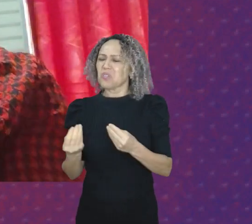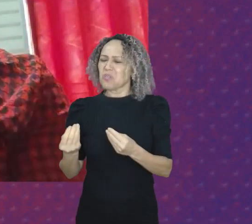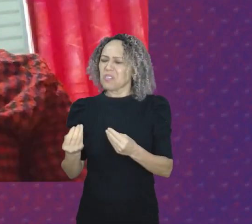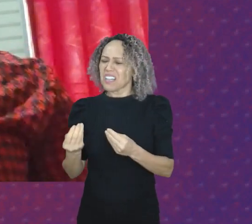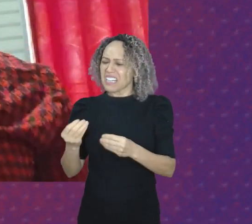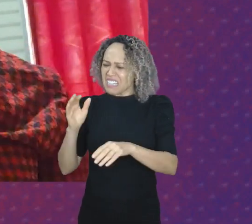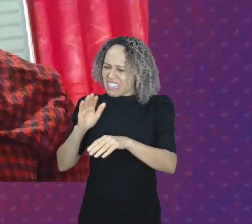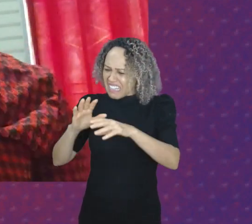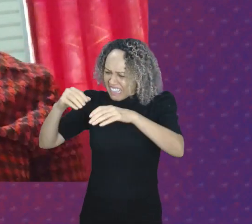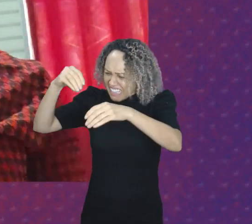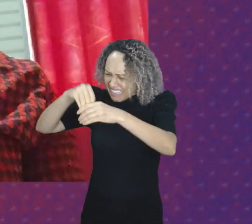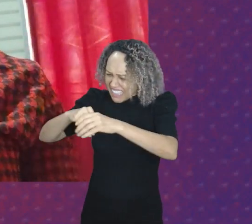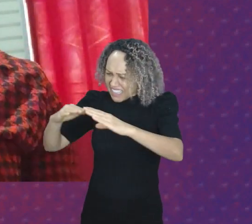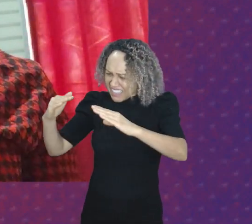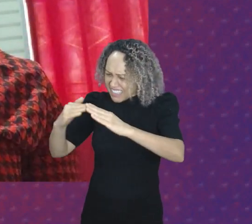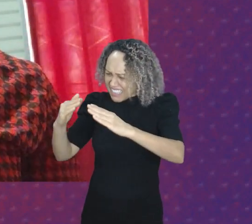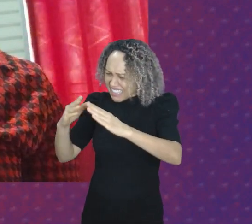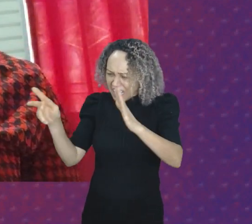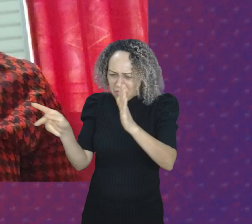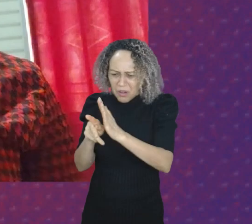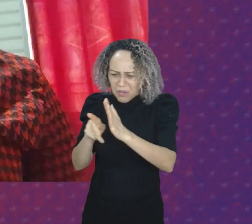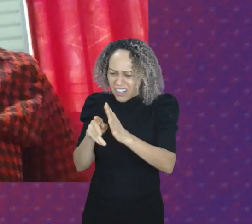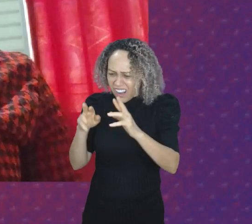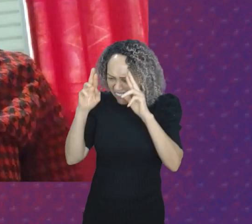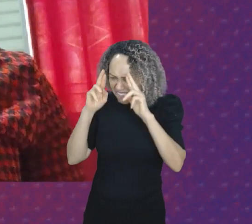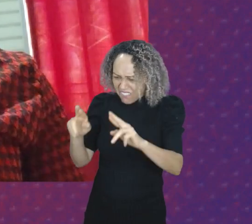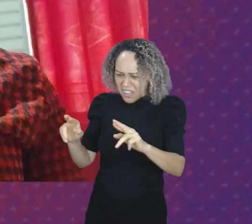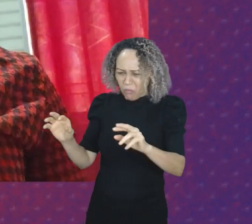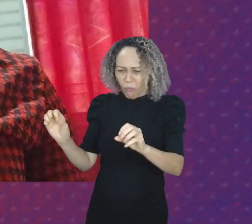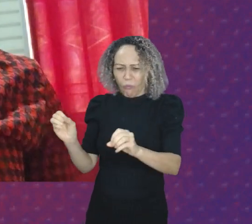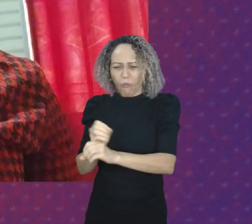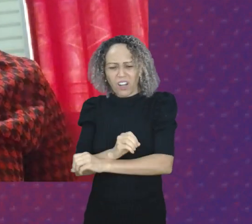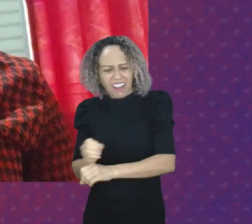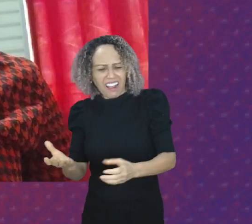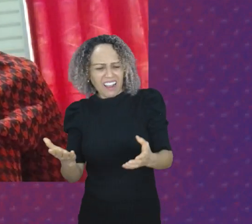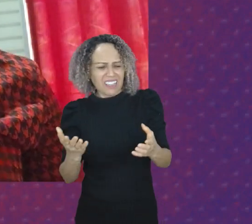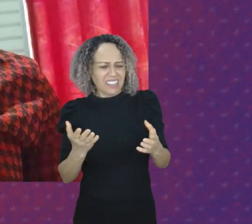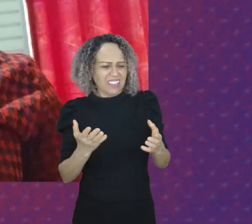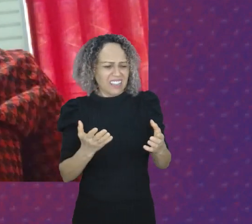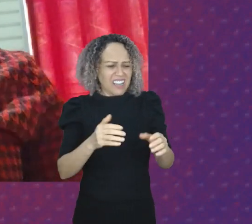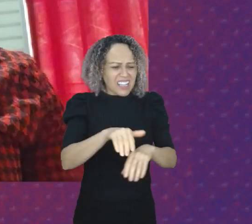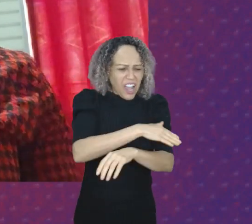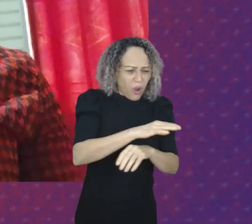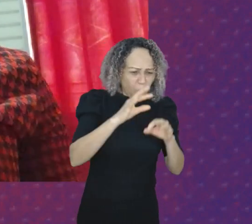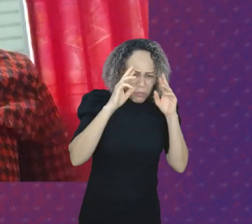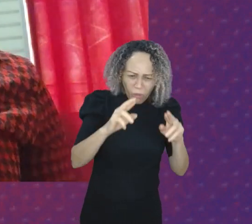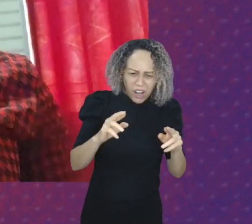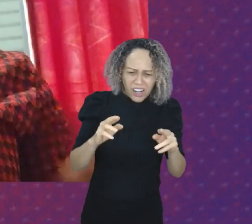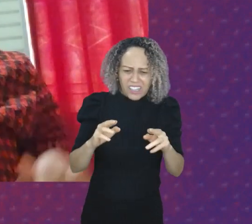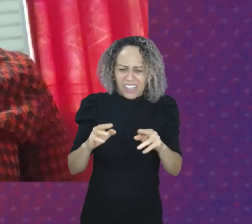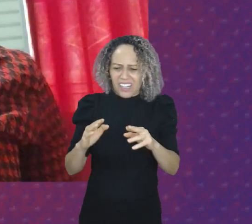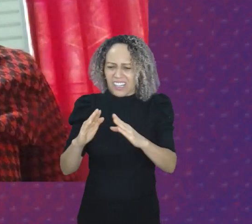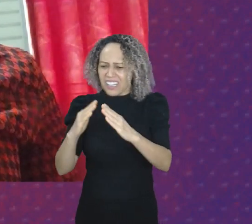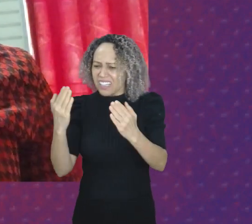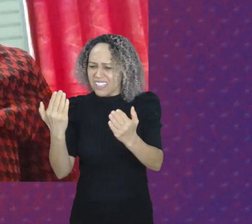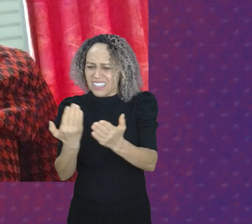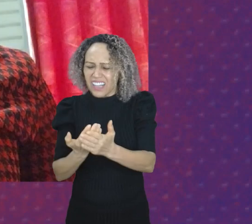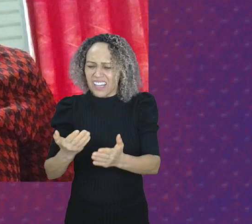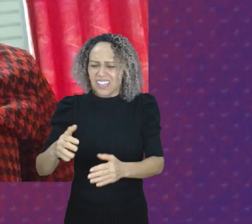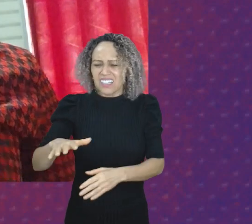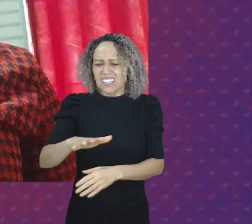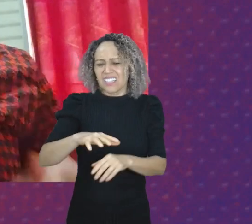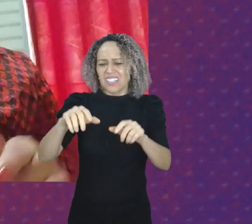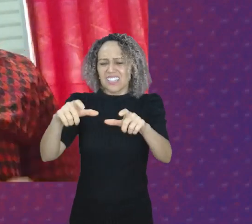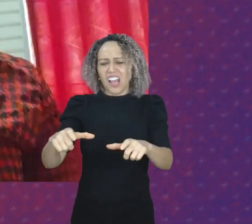respeitada. Então, nas ruas também ela não foi respeitada. Nas salas de aula ela não foi respeitada. E ela não teve esse acesso ao mercado de